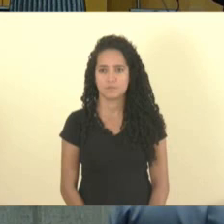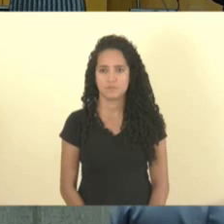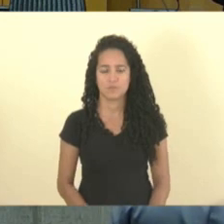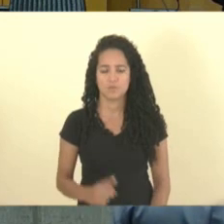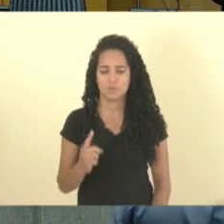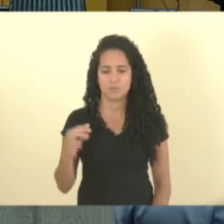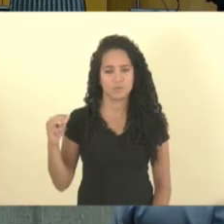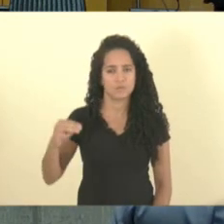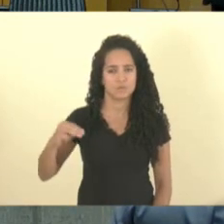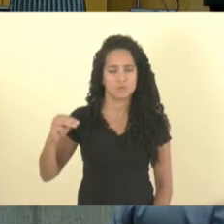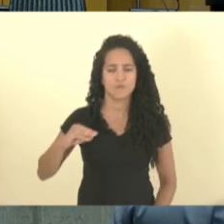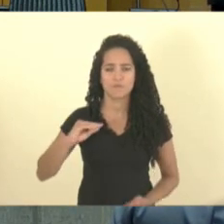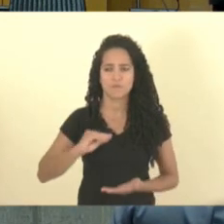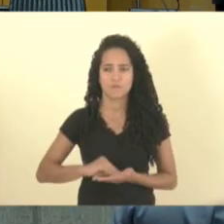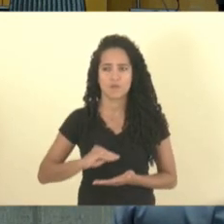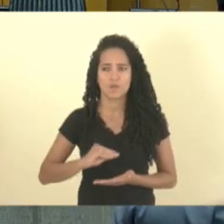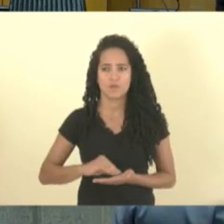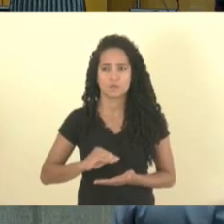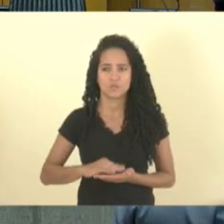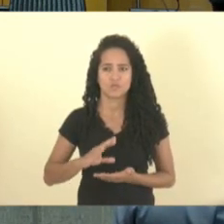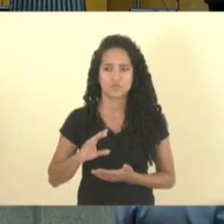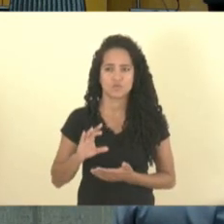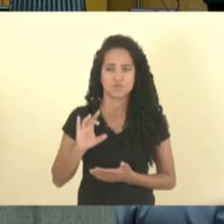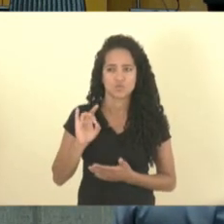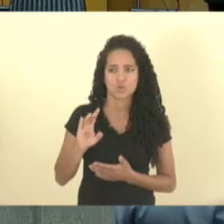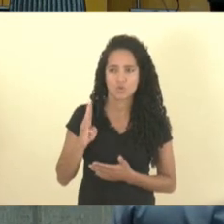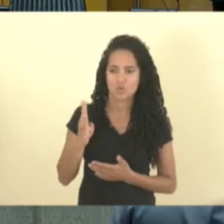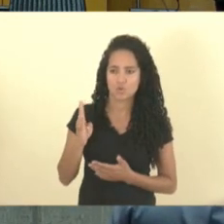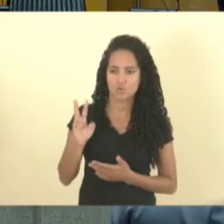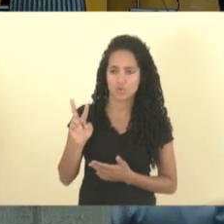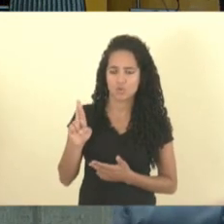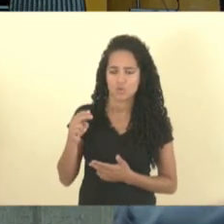Minutinho, presidente. Só está faltando aqui o doutor Bruno Rezende. Um minutinho, por gentileza.